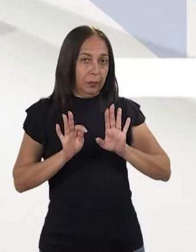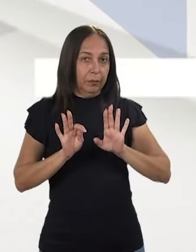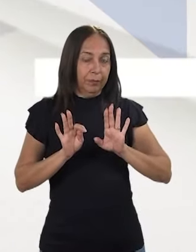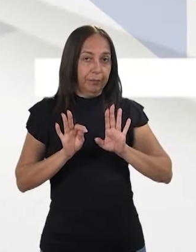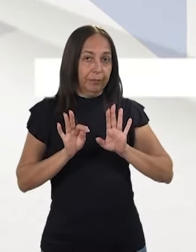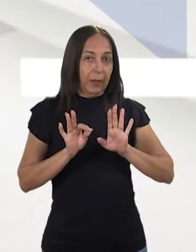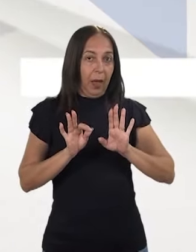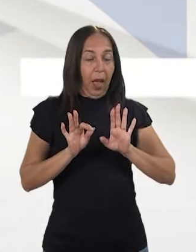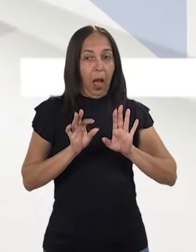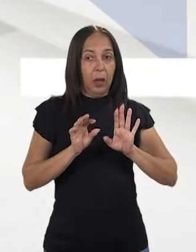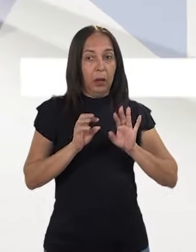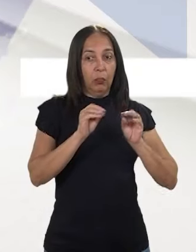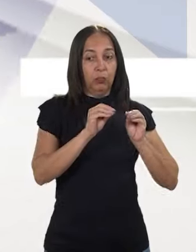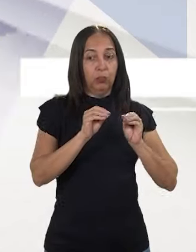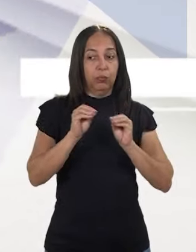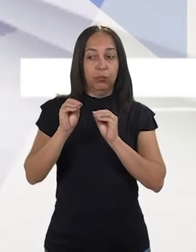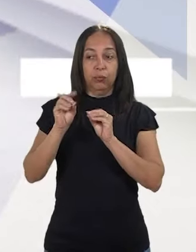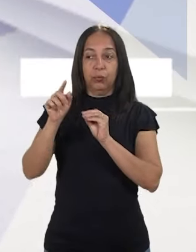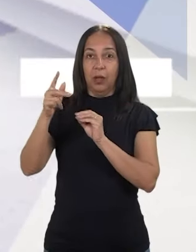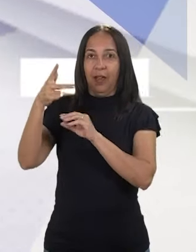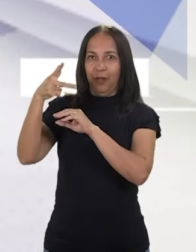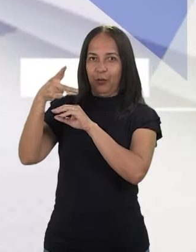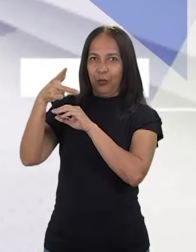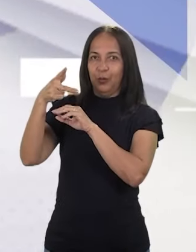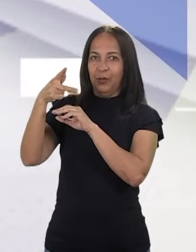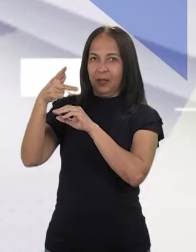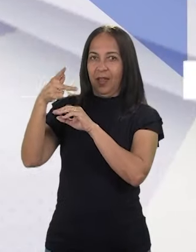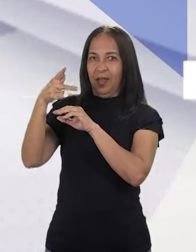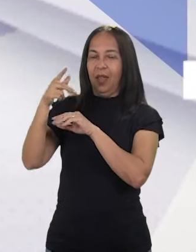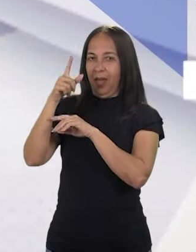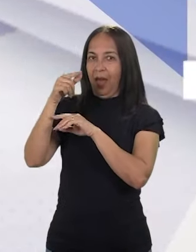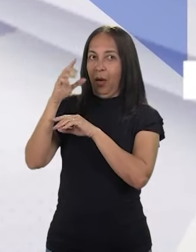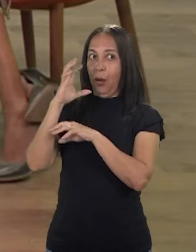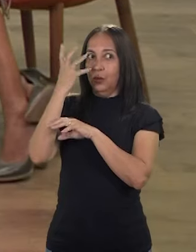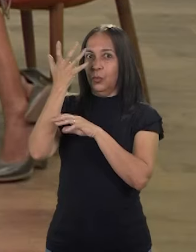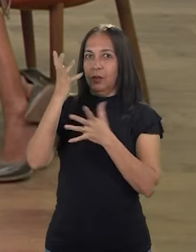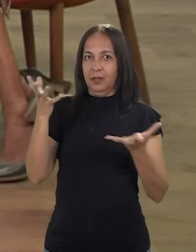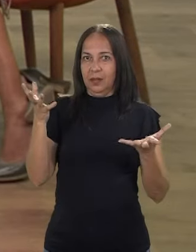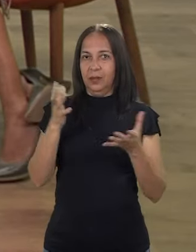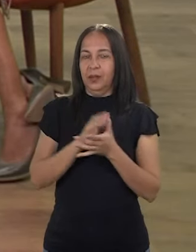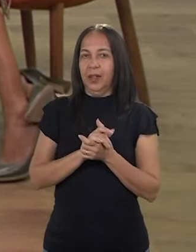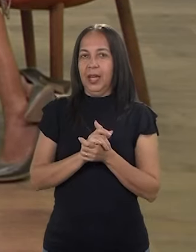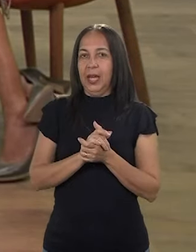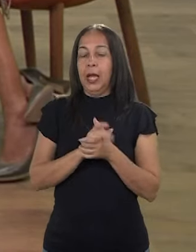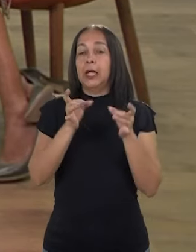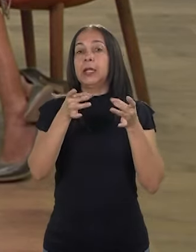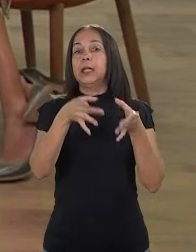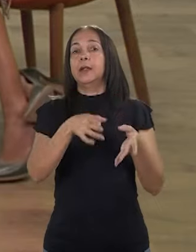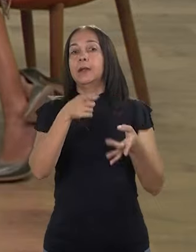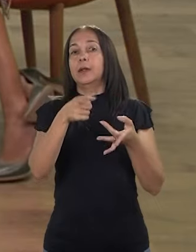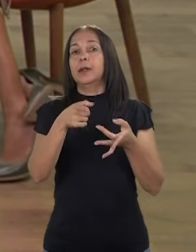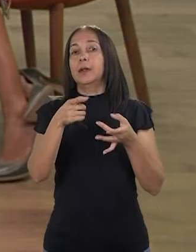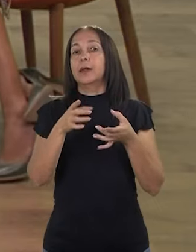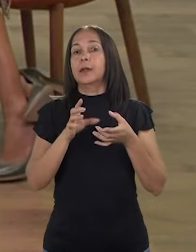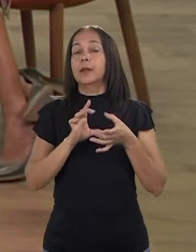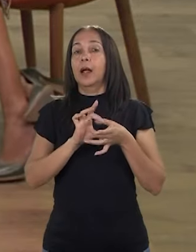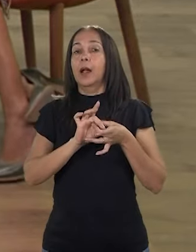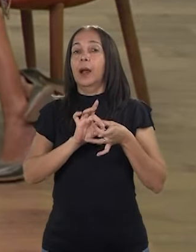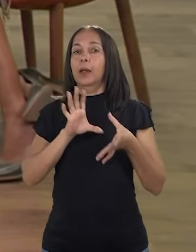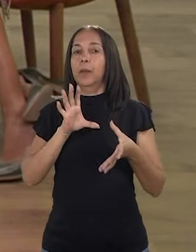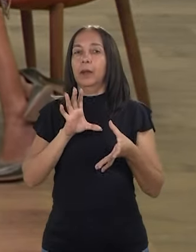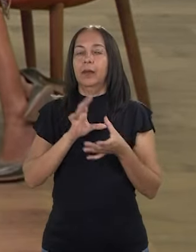e atribua a vigilância uma solução uma tecnos solução abre mão né da sua privacidade da sua intimidade